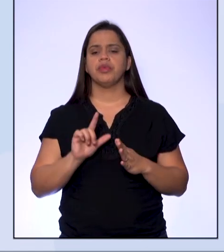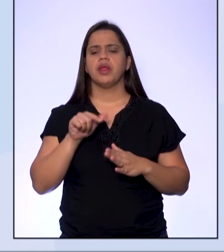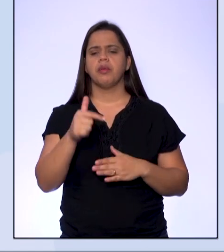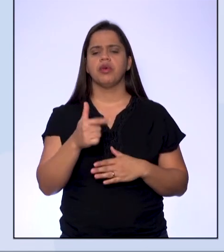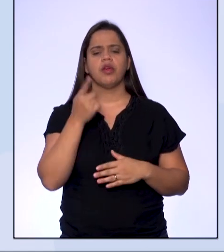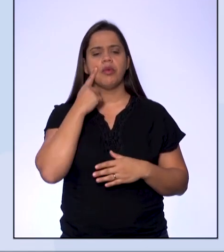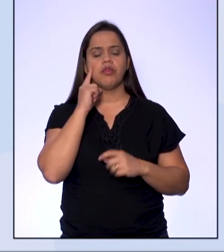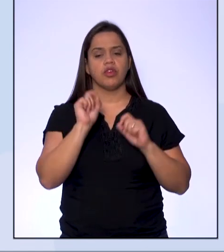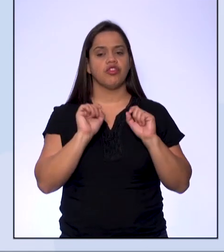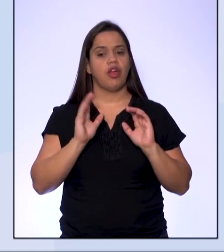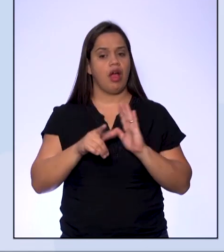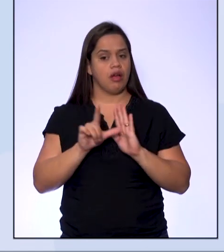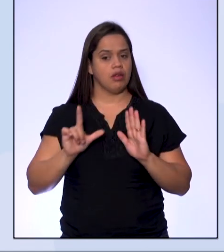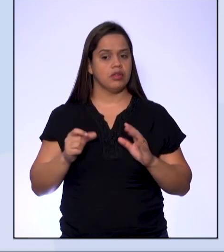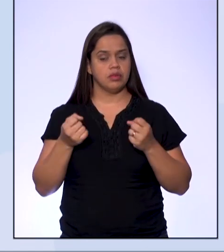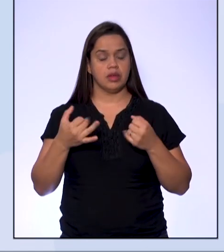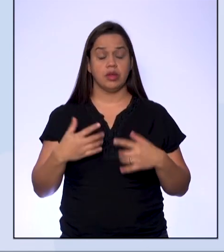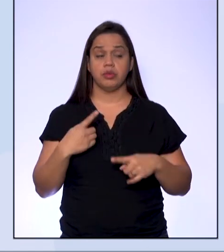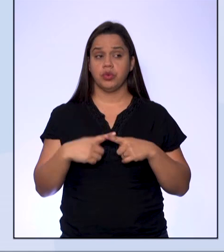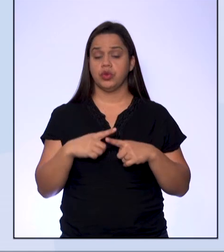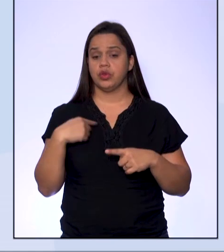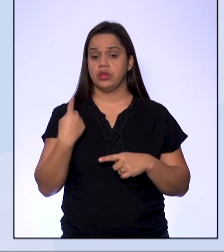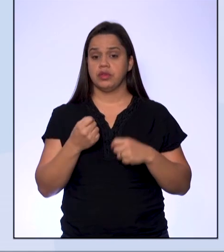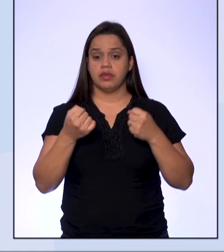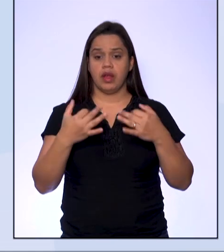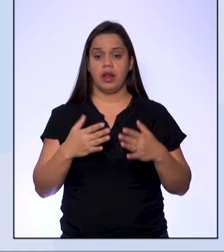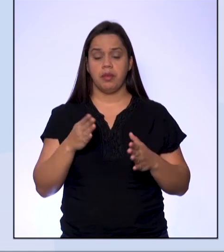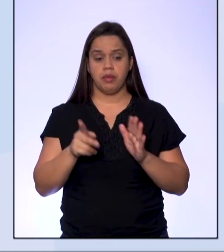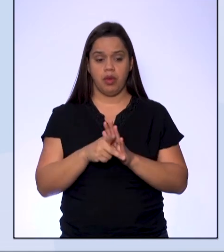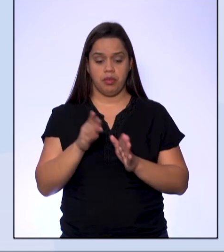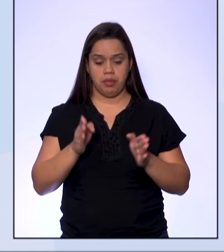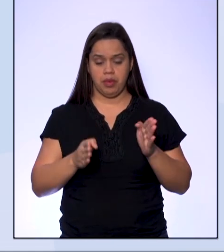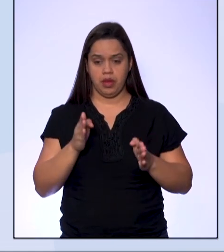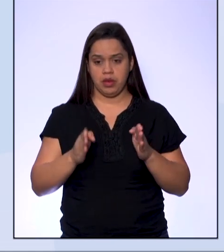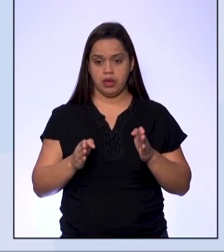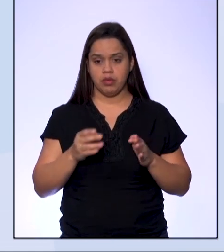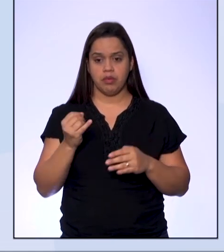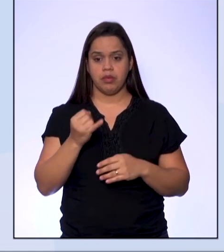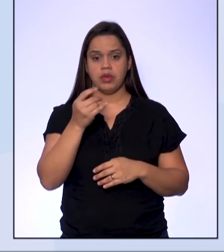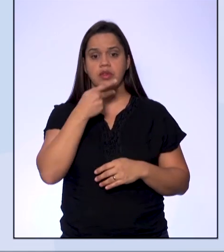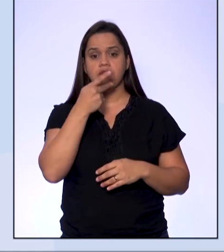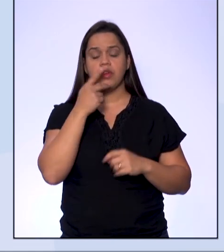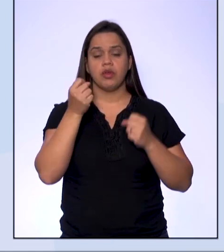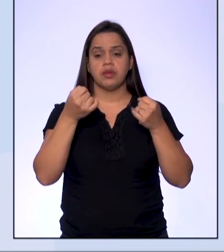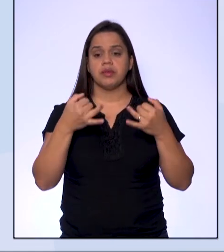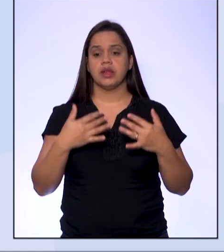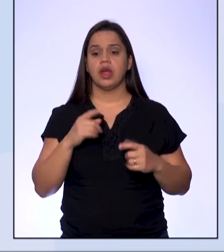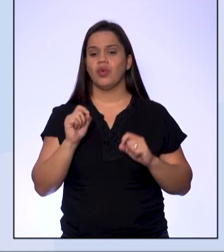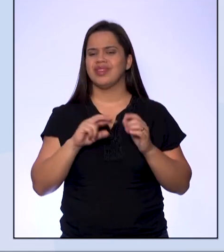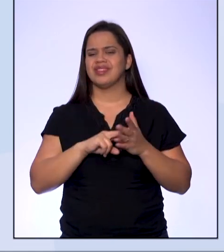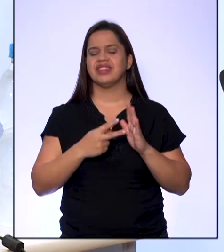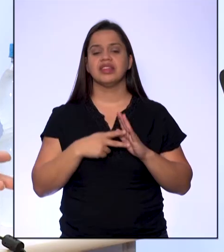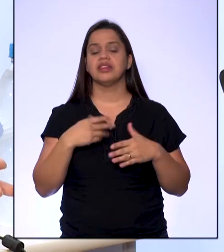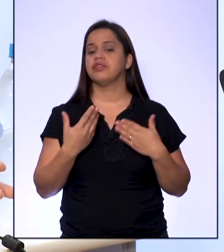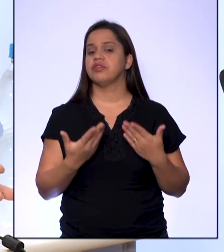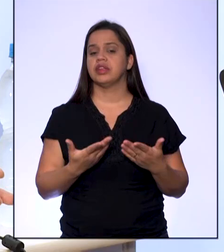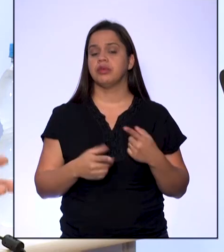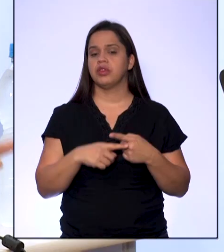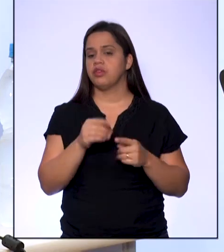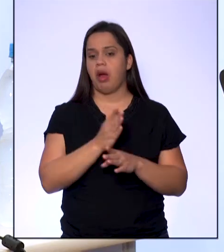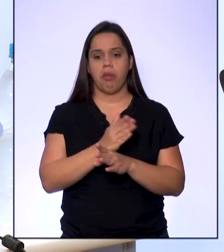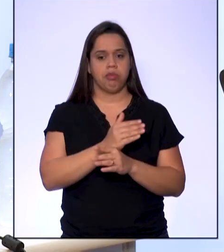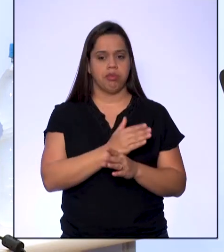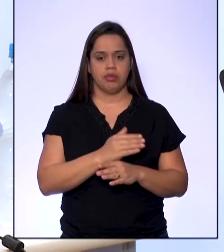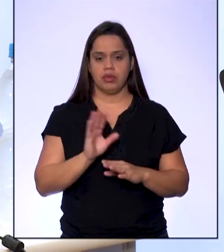nós já estamos explicando, porque quando a gente fala de período, é importante também explicar o que é isso, porque senão vocês vão ficar